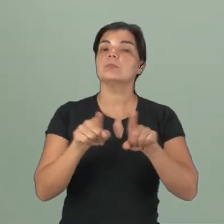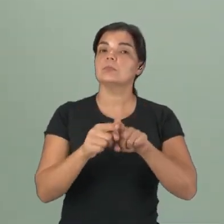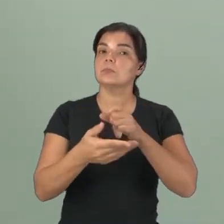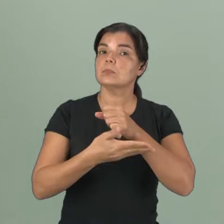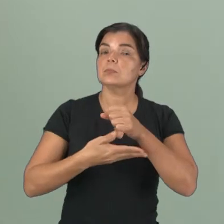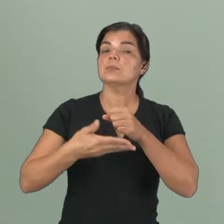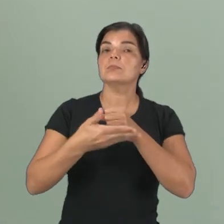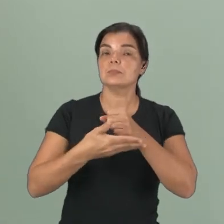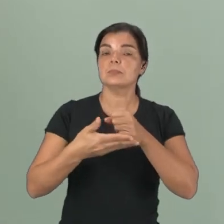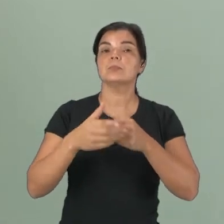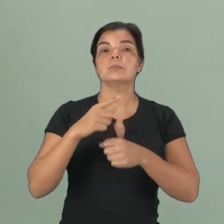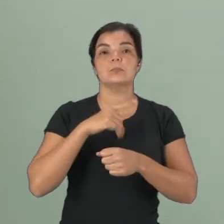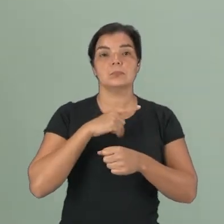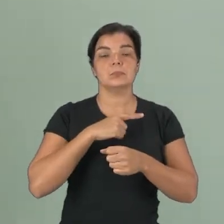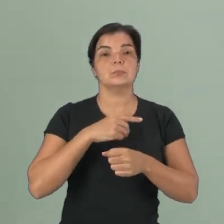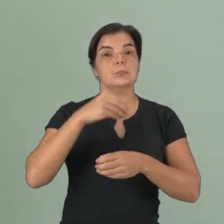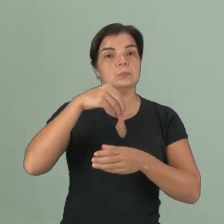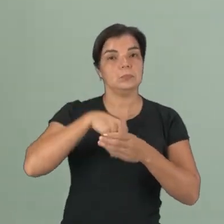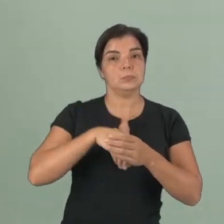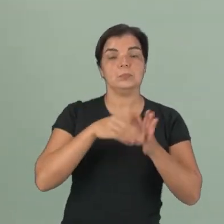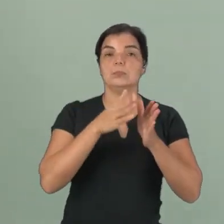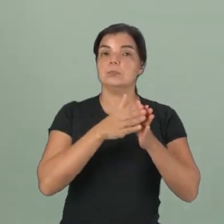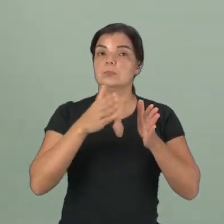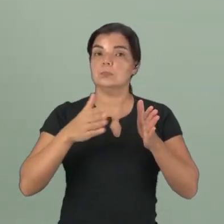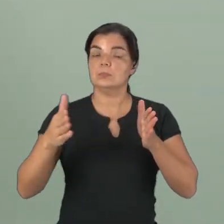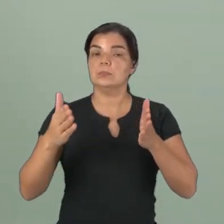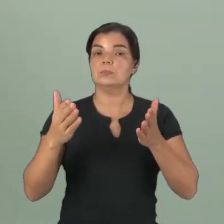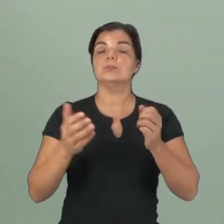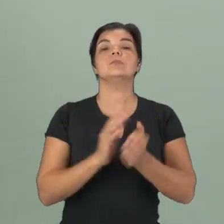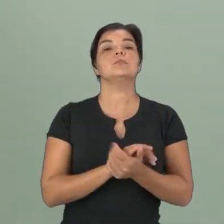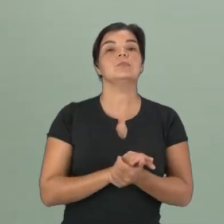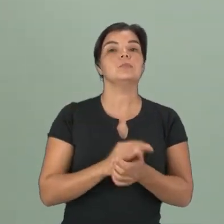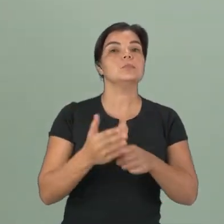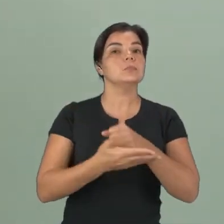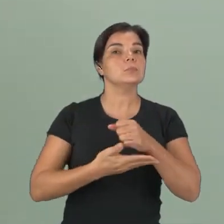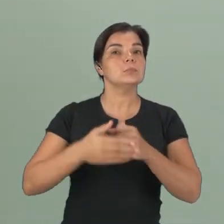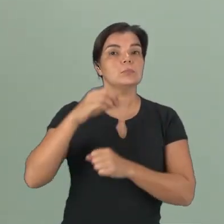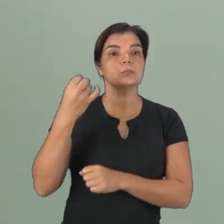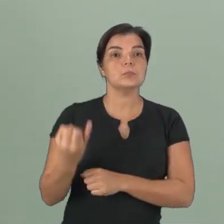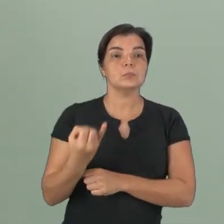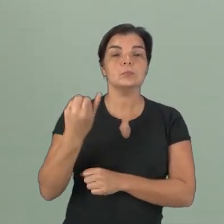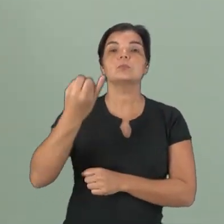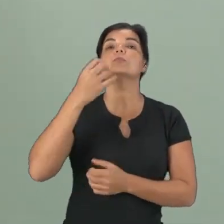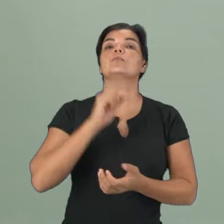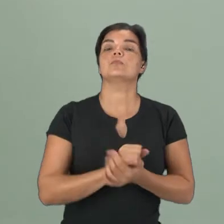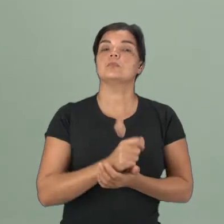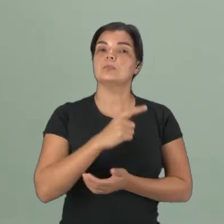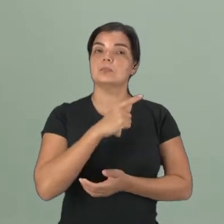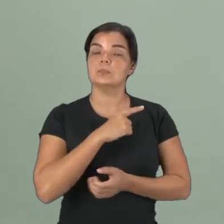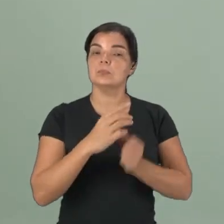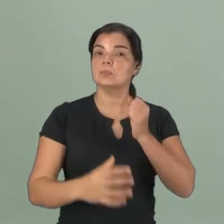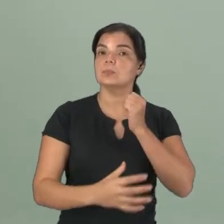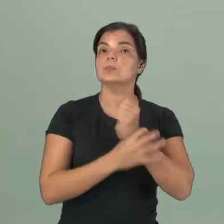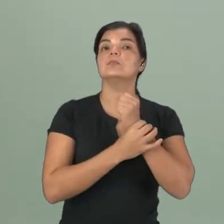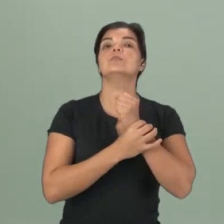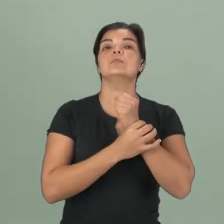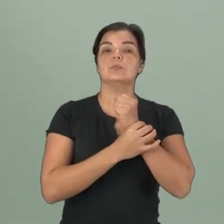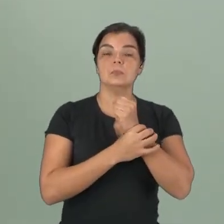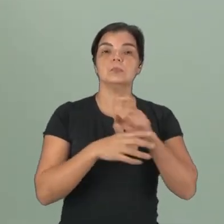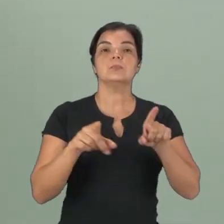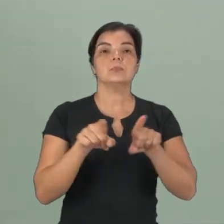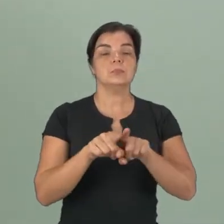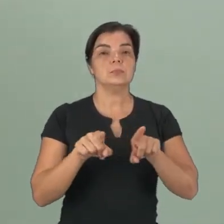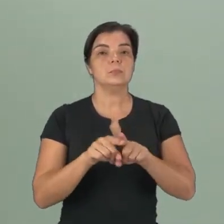princípios. Na verdade, a gente tem dentro desse processo de liberalismo alguns princípios que são fundamentais para que se tenha a garantia